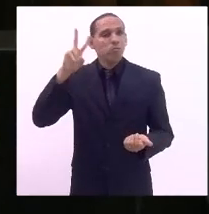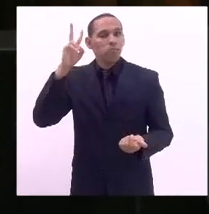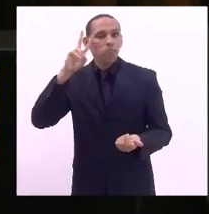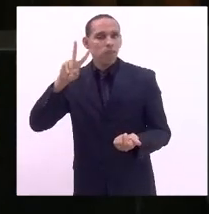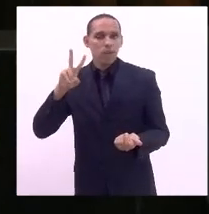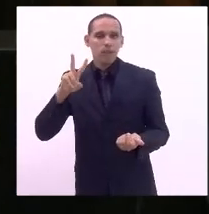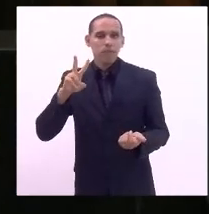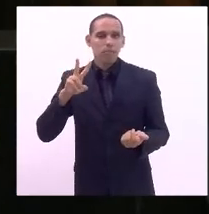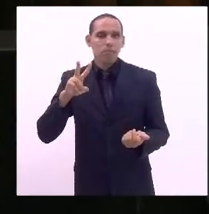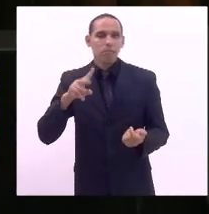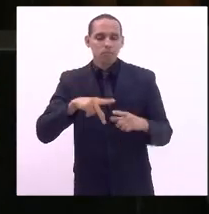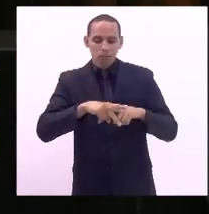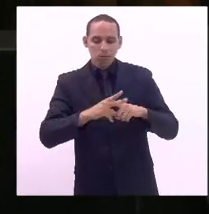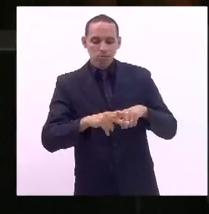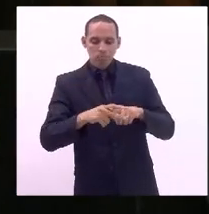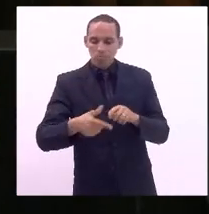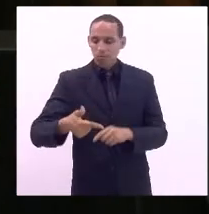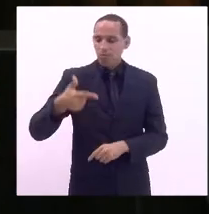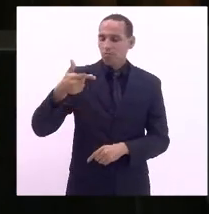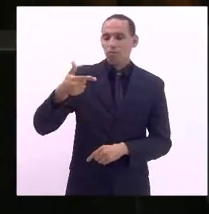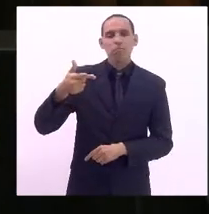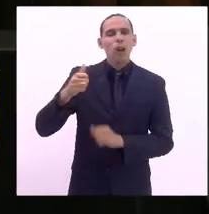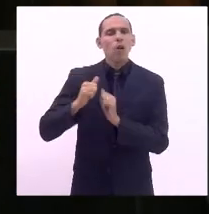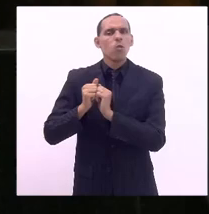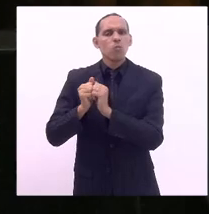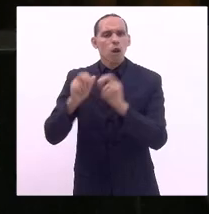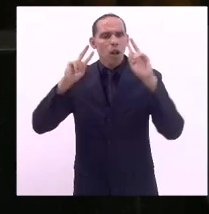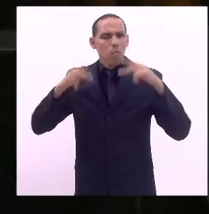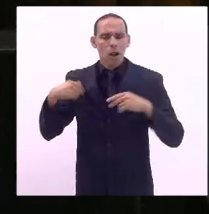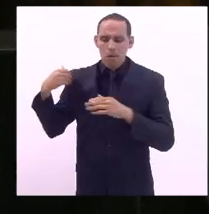de uma ferramenta que acompanha a humanidade e